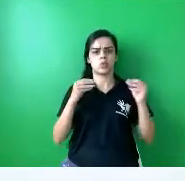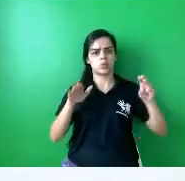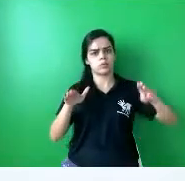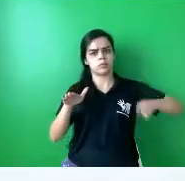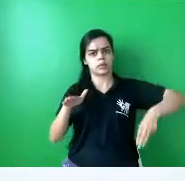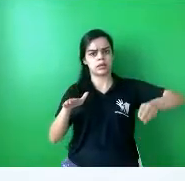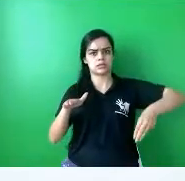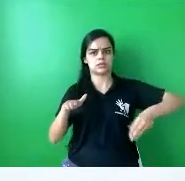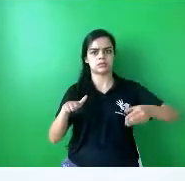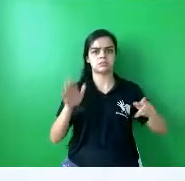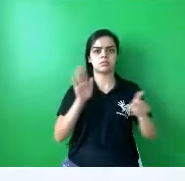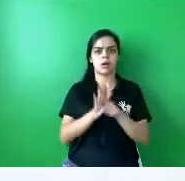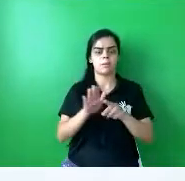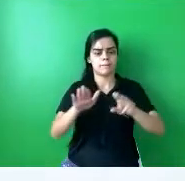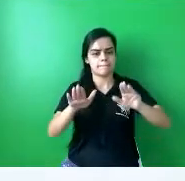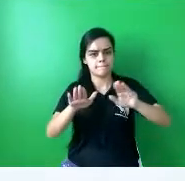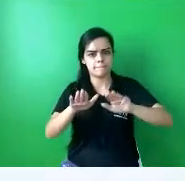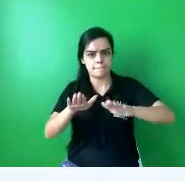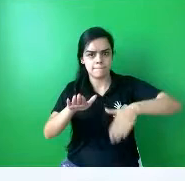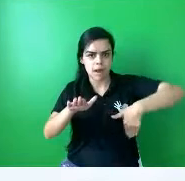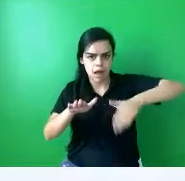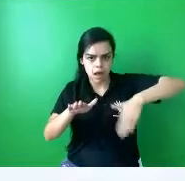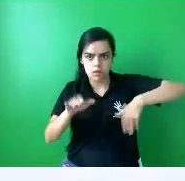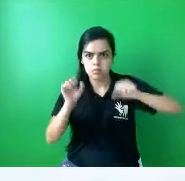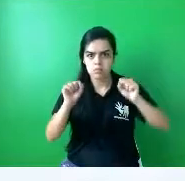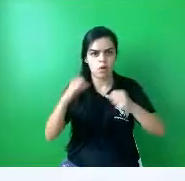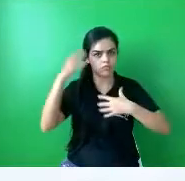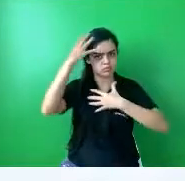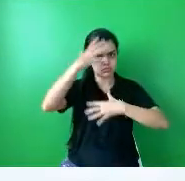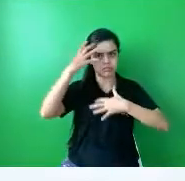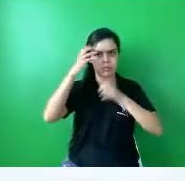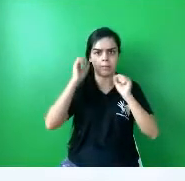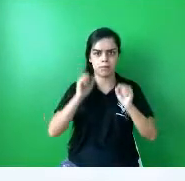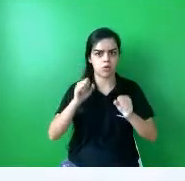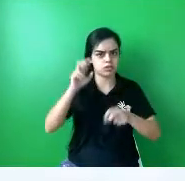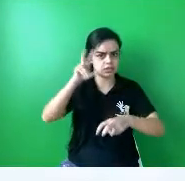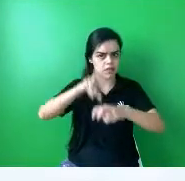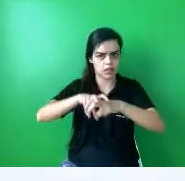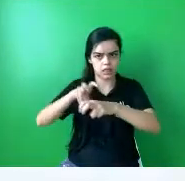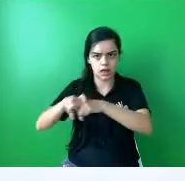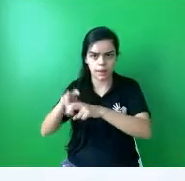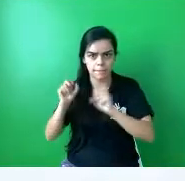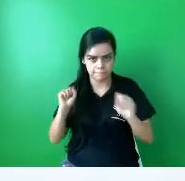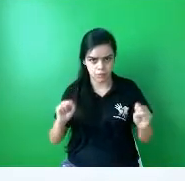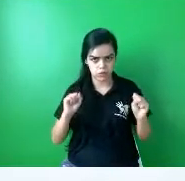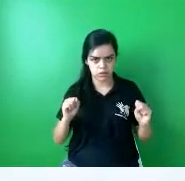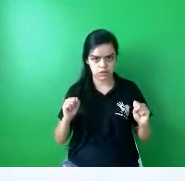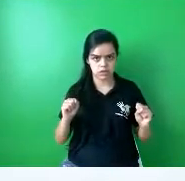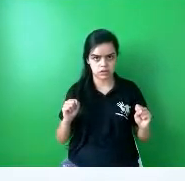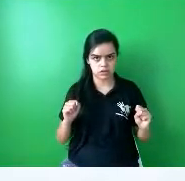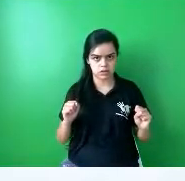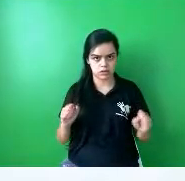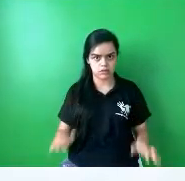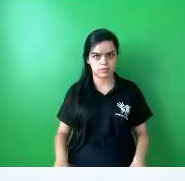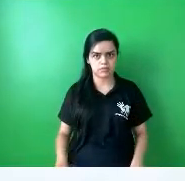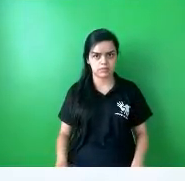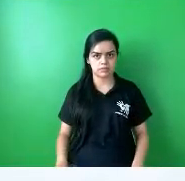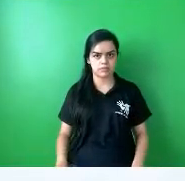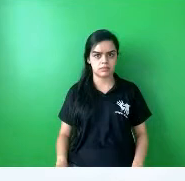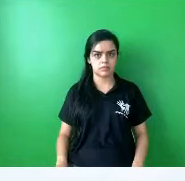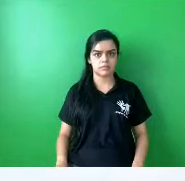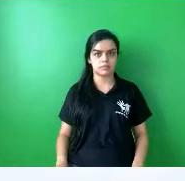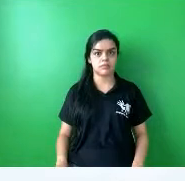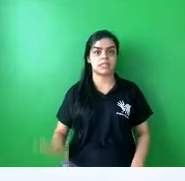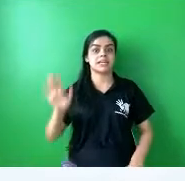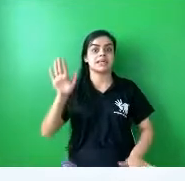à praia? Pode ir para a Isso praia, tomar banho, colocar cadeira, ficar lá? Como é que é isso? depende, Gilson, depende